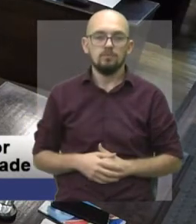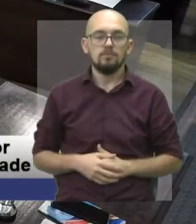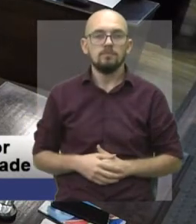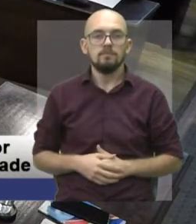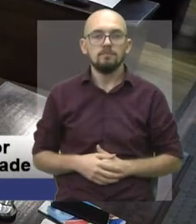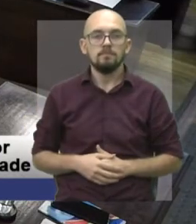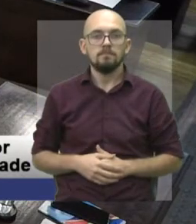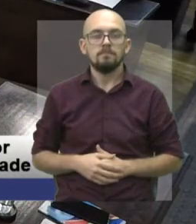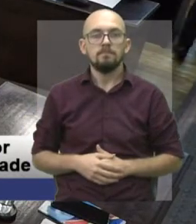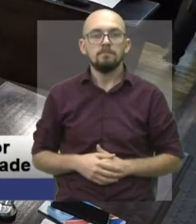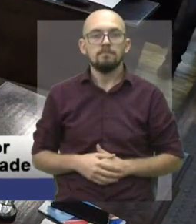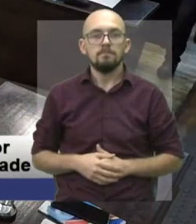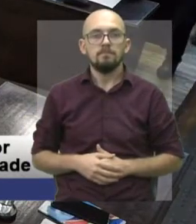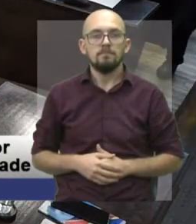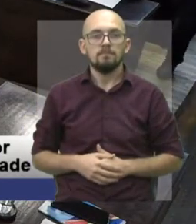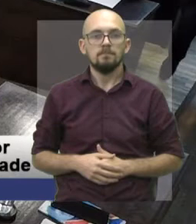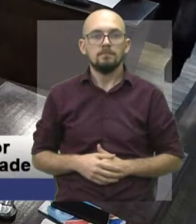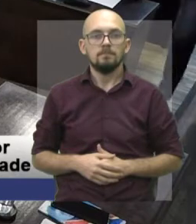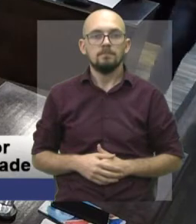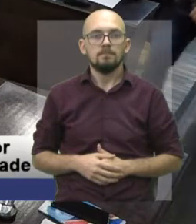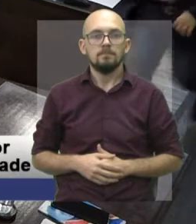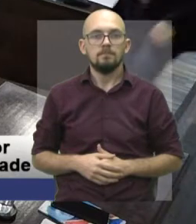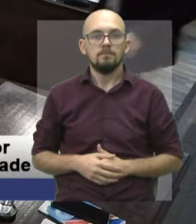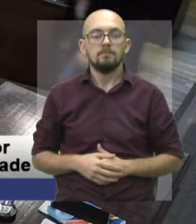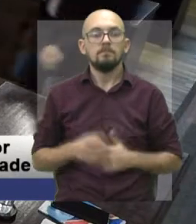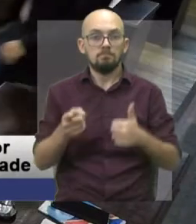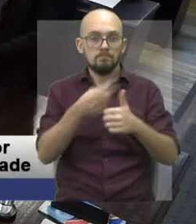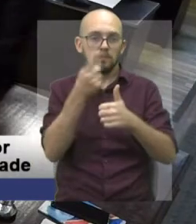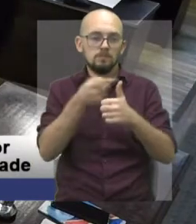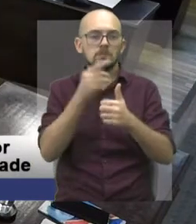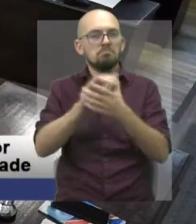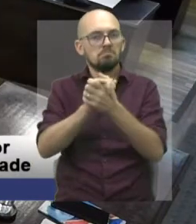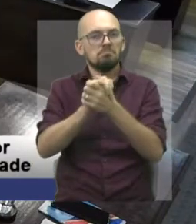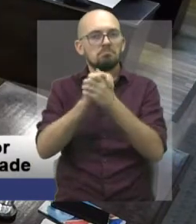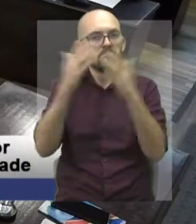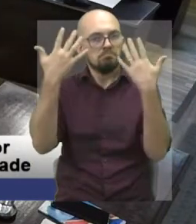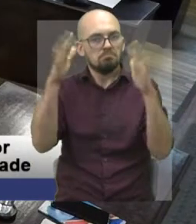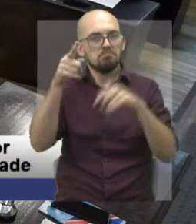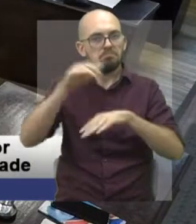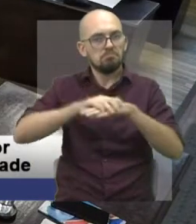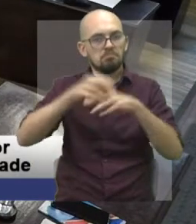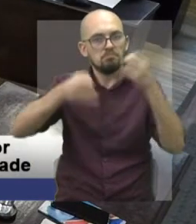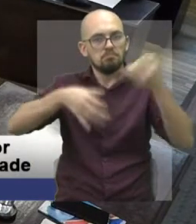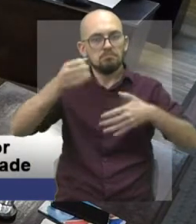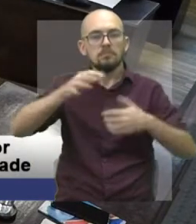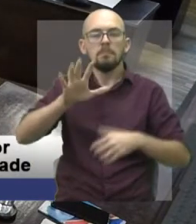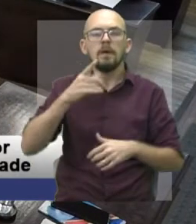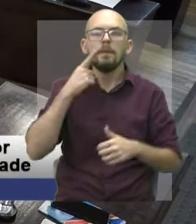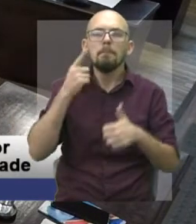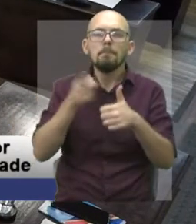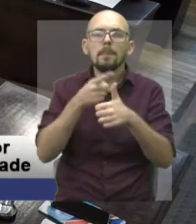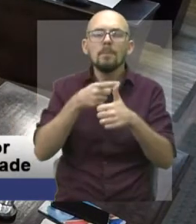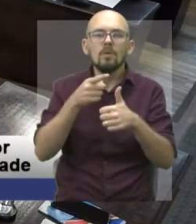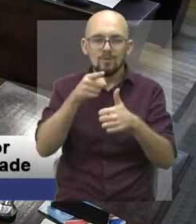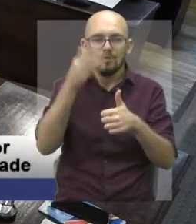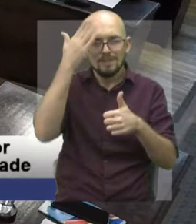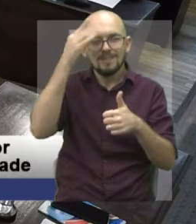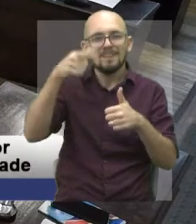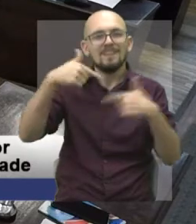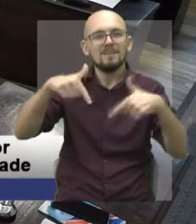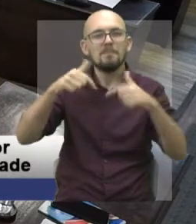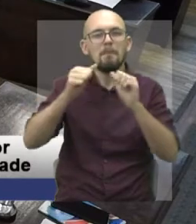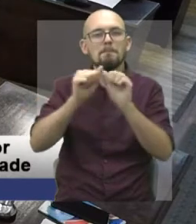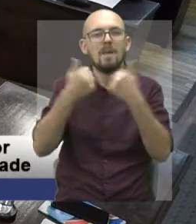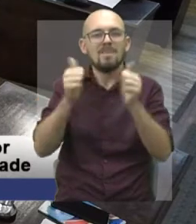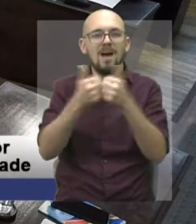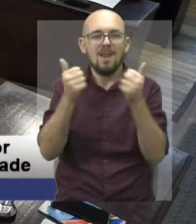primeiro lugar, parabéns pela sua exposição. Eu queria perguntar, são todos os ramos de atividade, não é? Eu sei que você está no ramo de padaria há muito tempo.